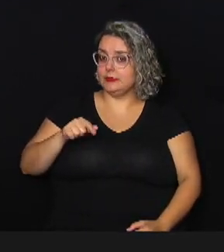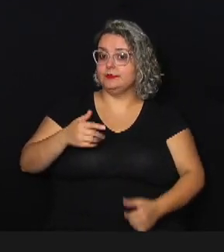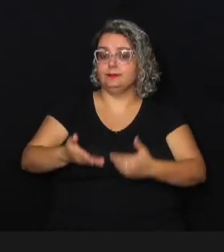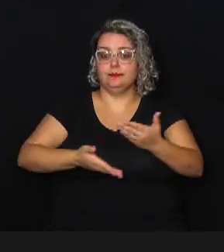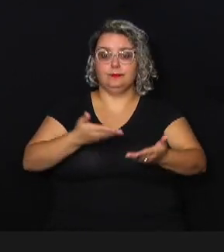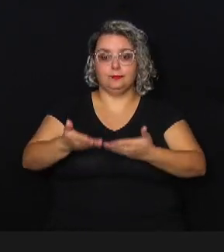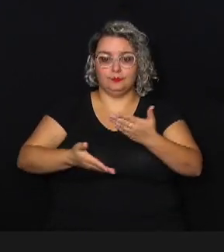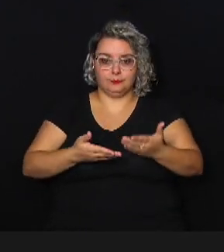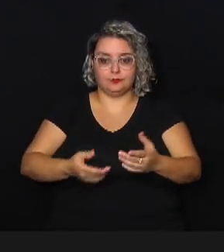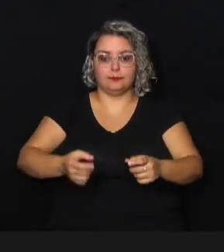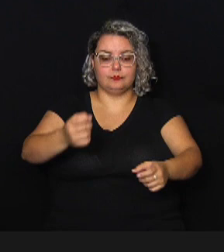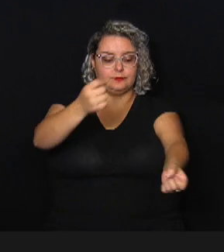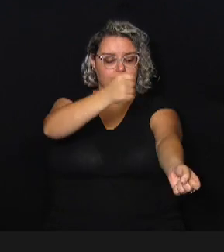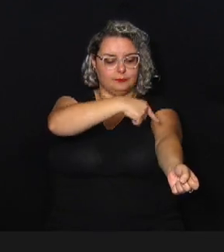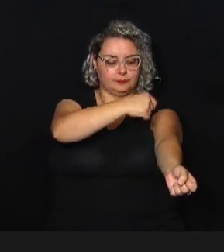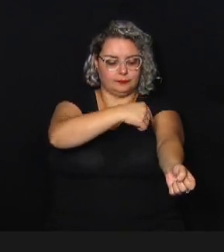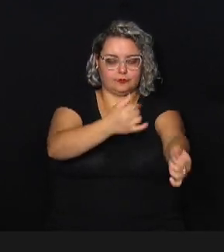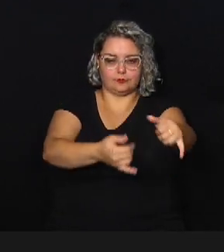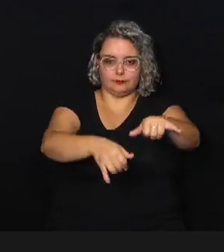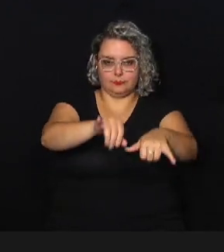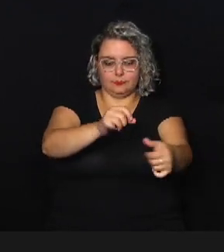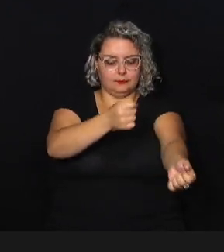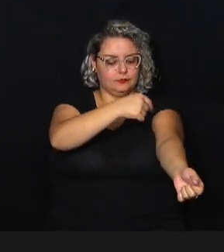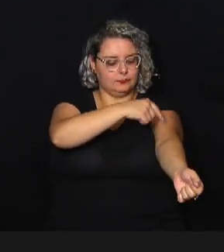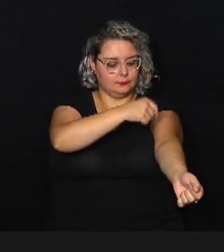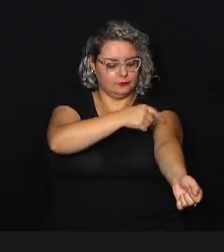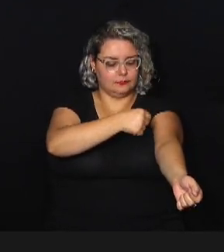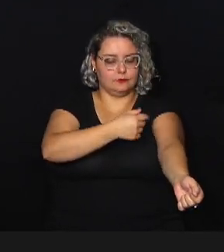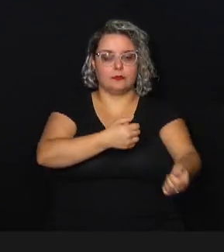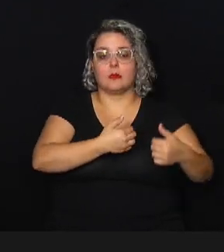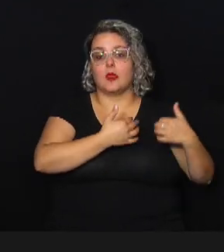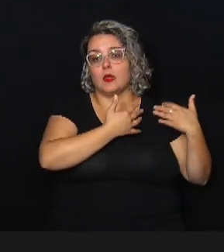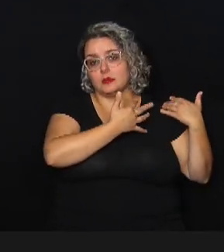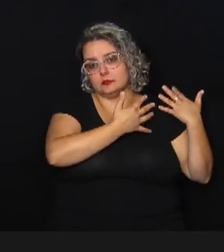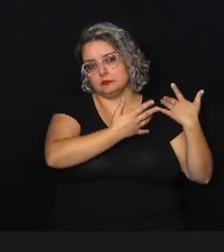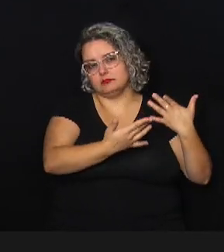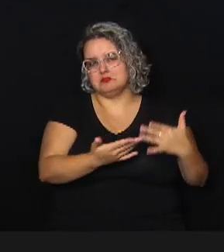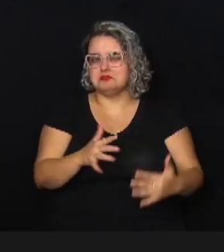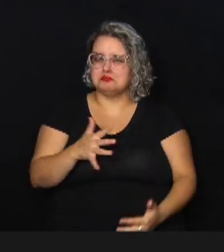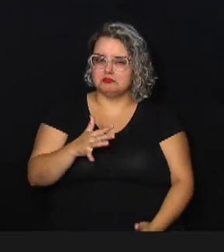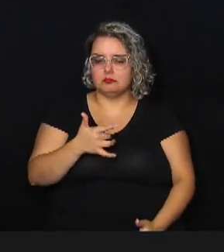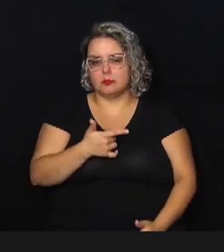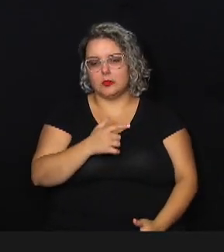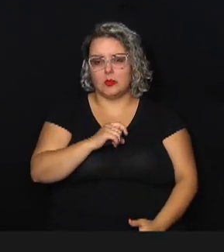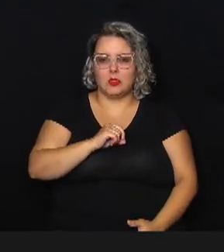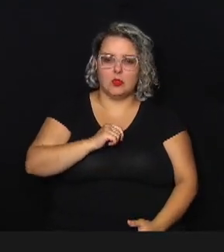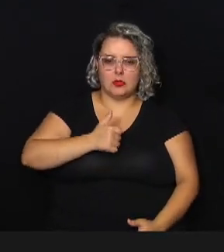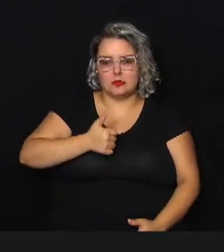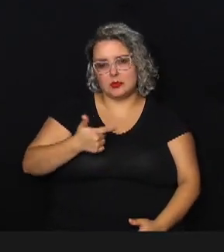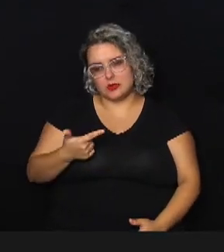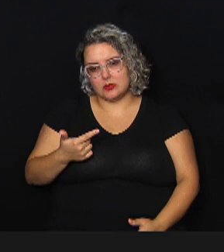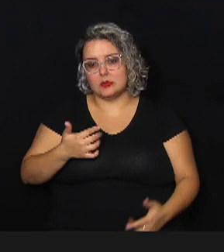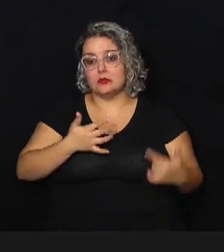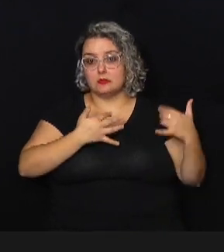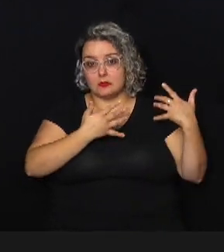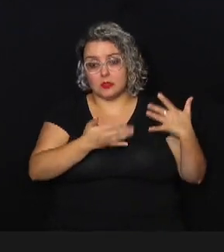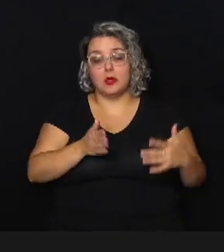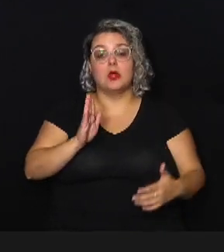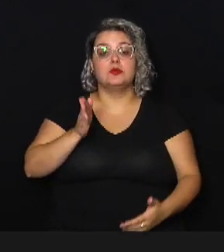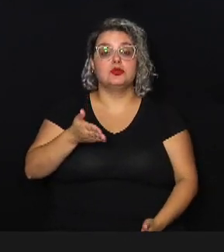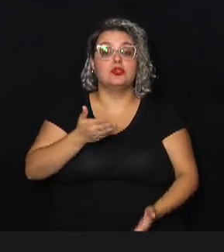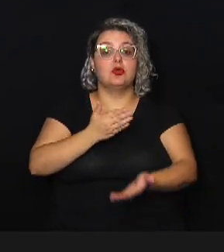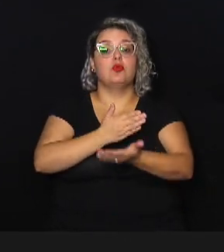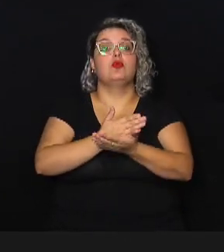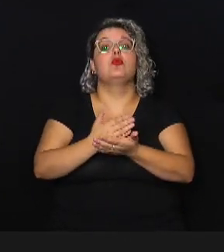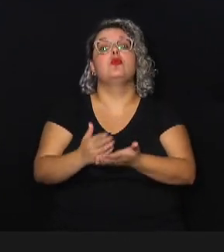com quimioterapia. De uns anos para cá, mais ou menos desde 2002, por exemplo, você já começou